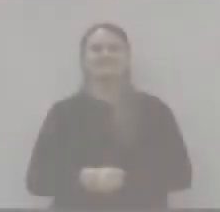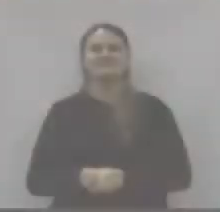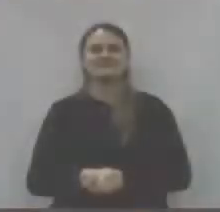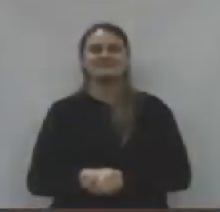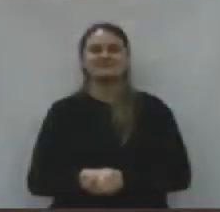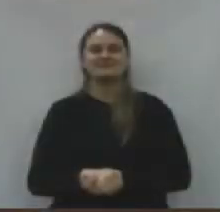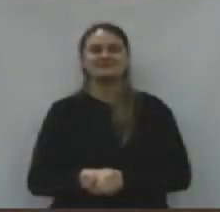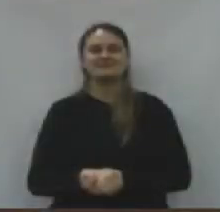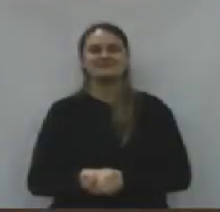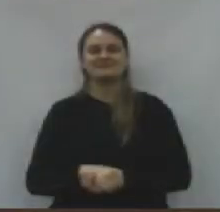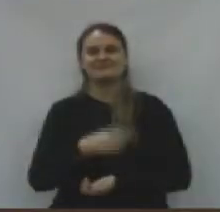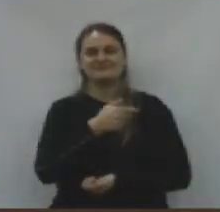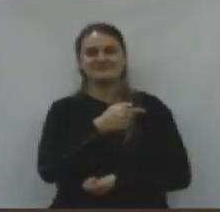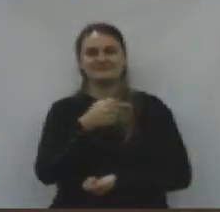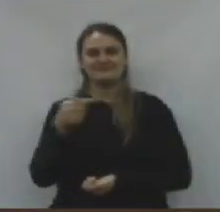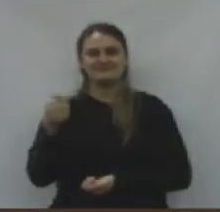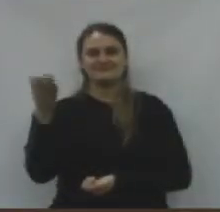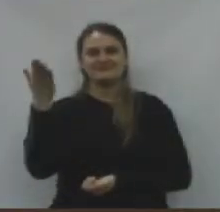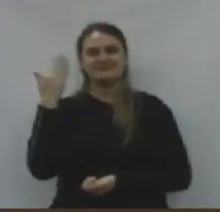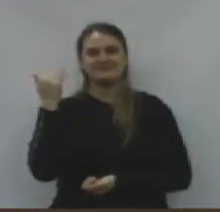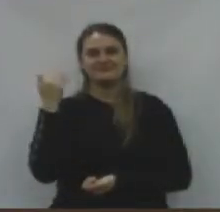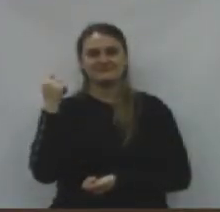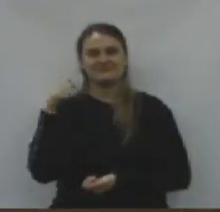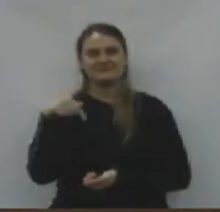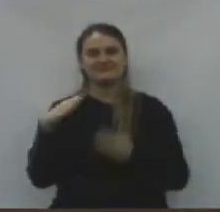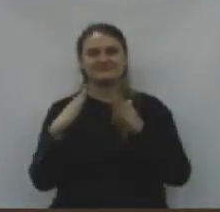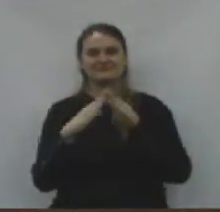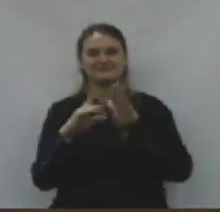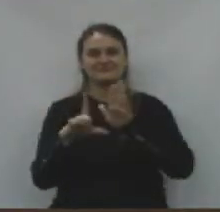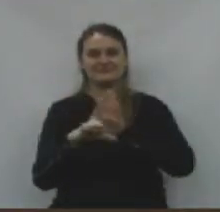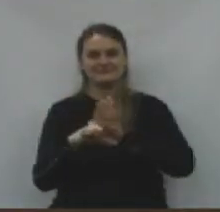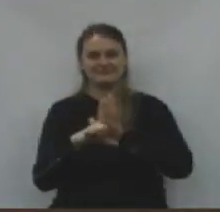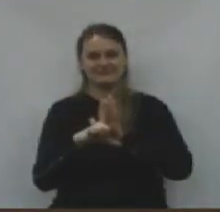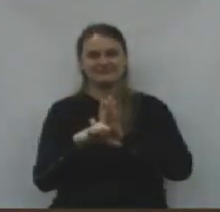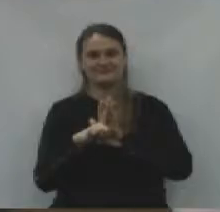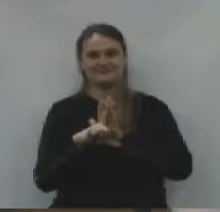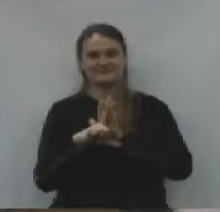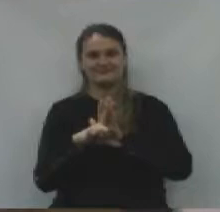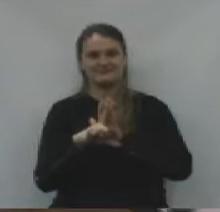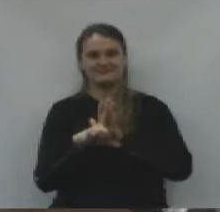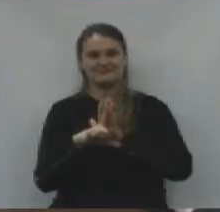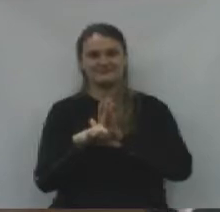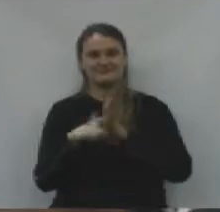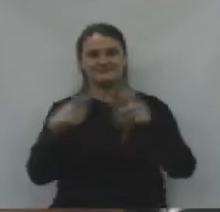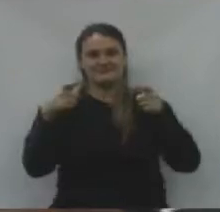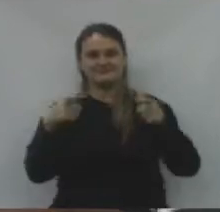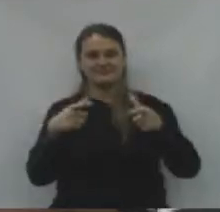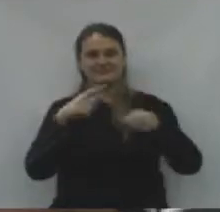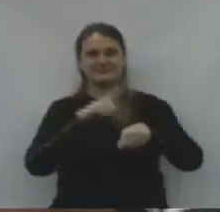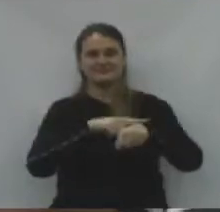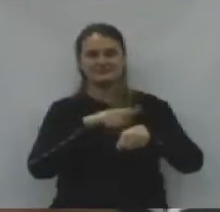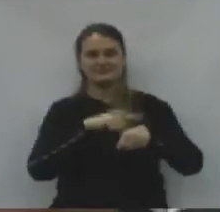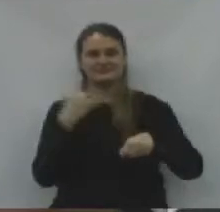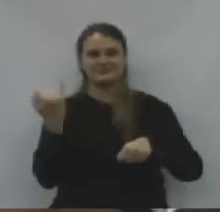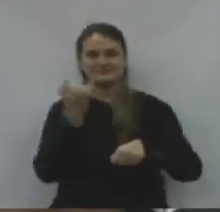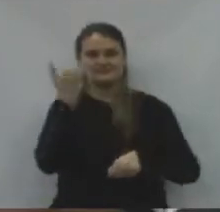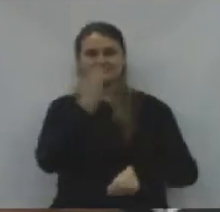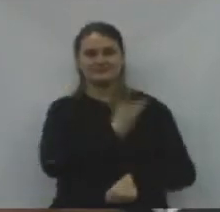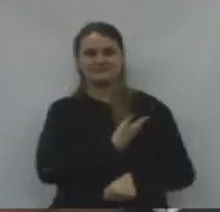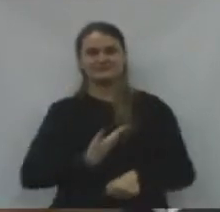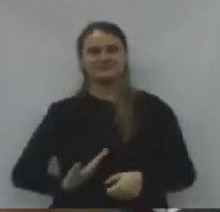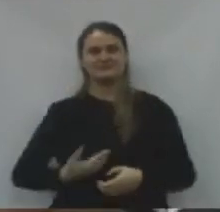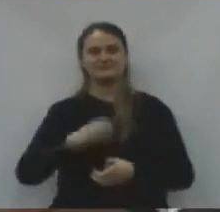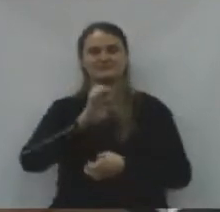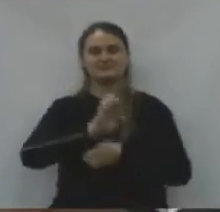a semana que passou essa casa de leis é foi palco de um momento muito importante do governo estado do